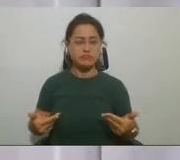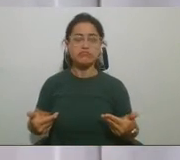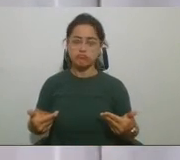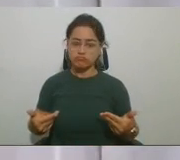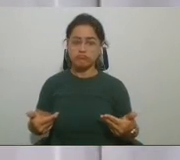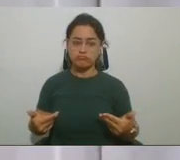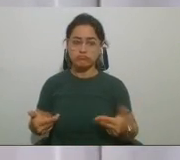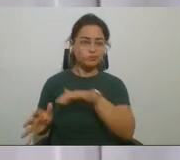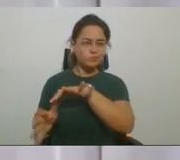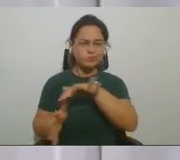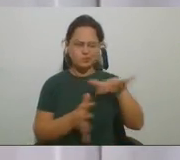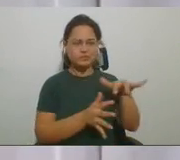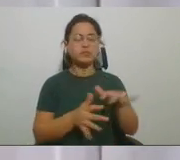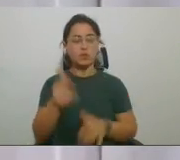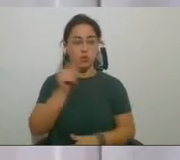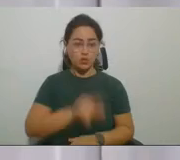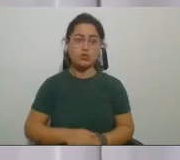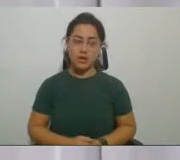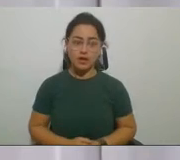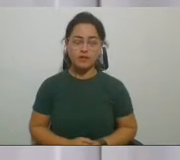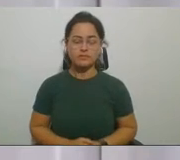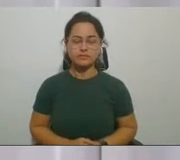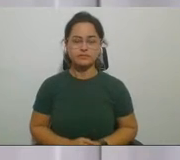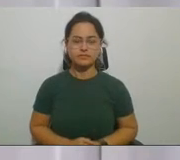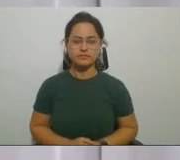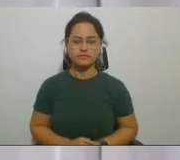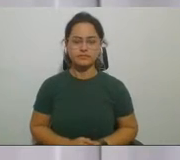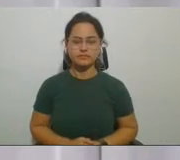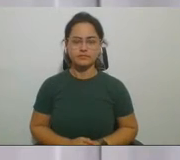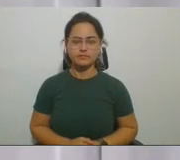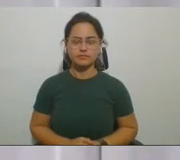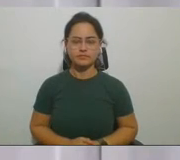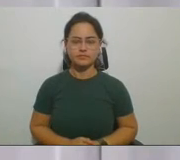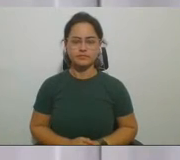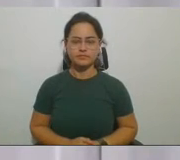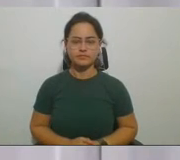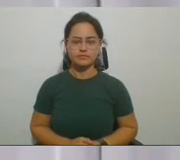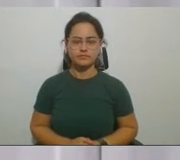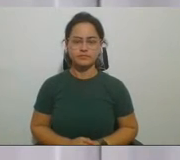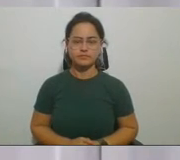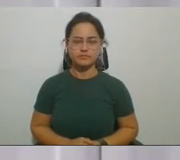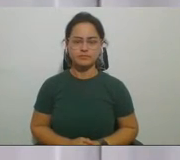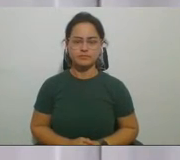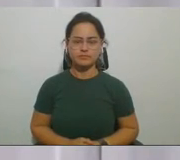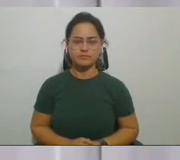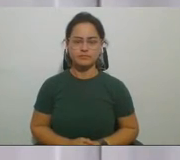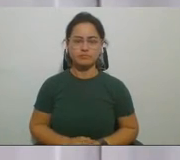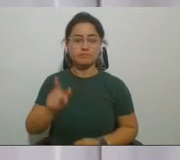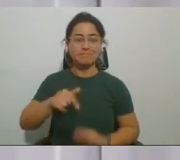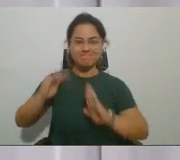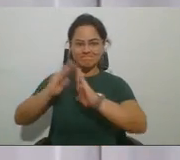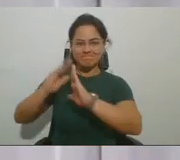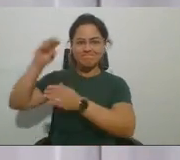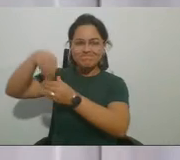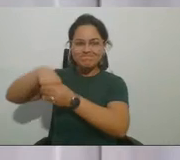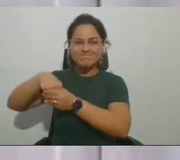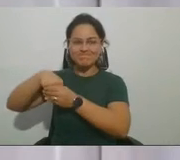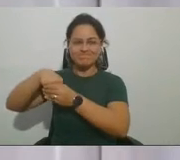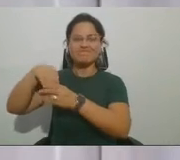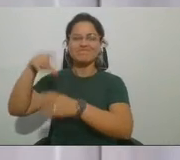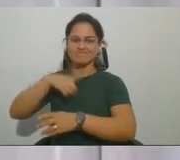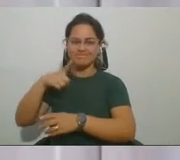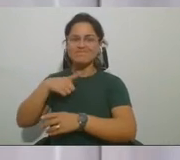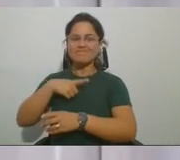efetivamente se realizam no côncavo notável de cada lar. Uma grande